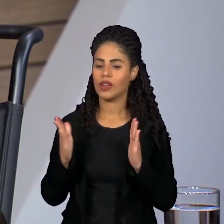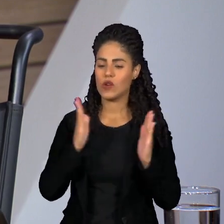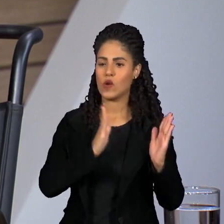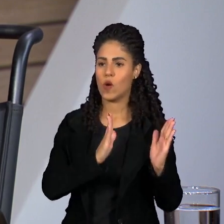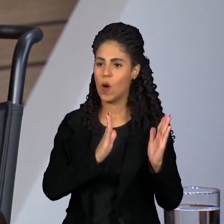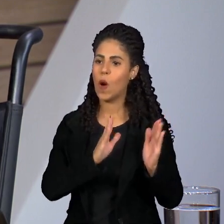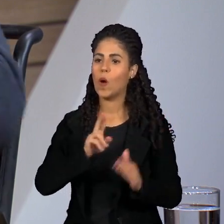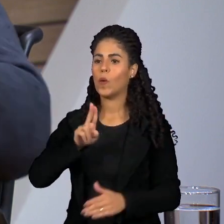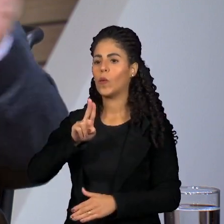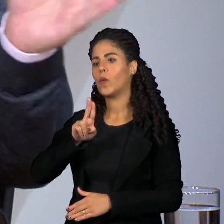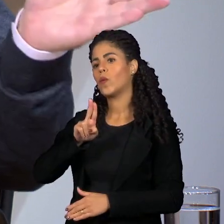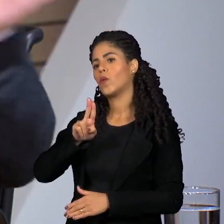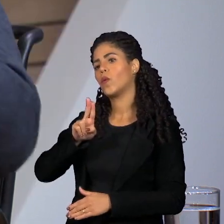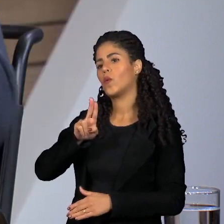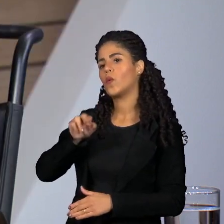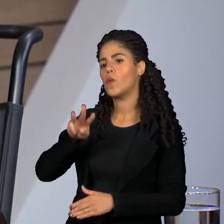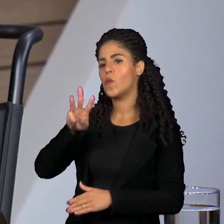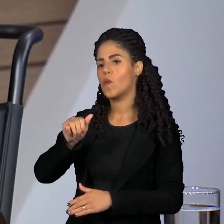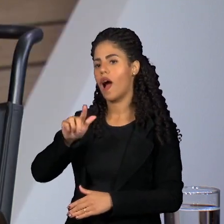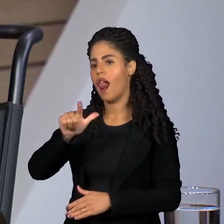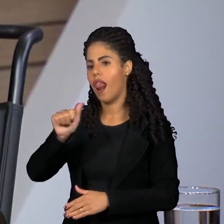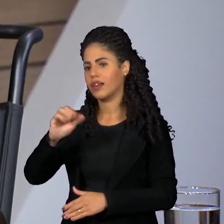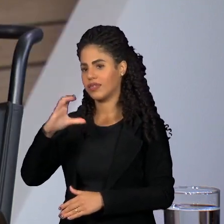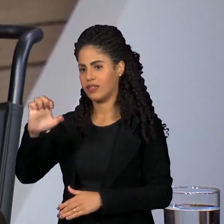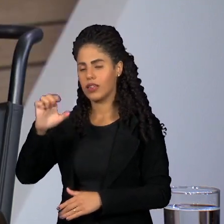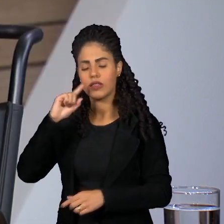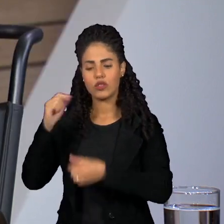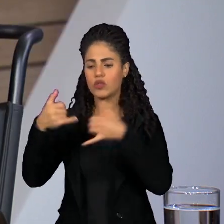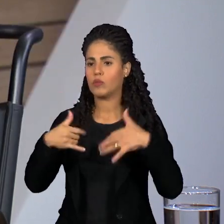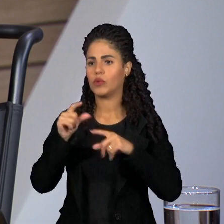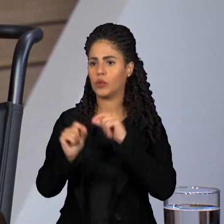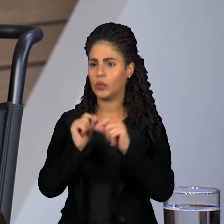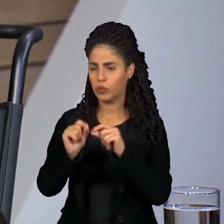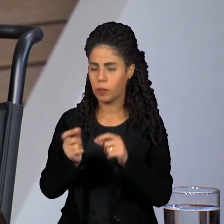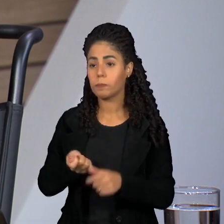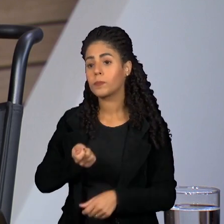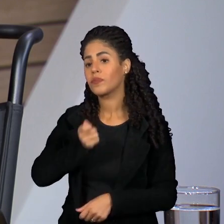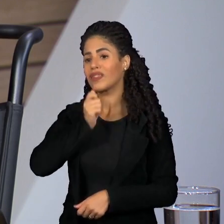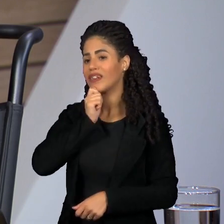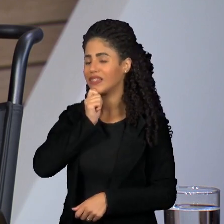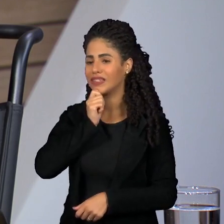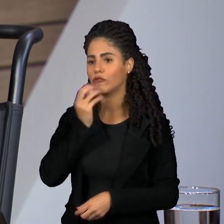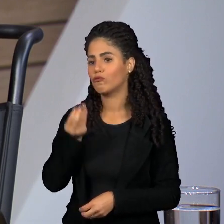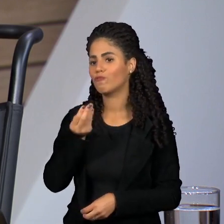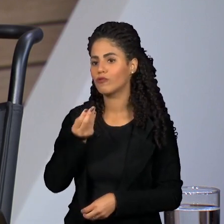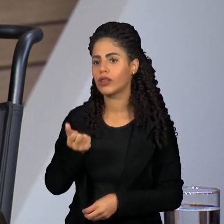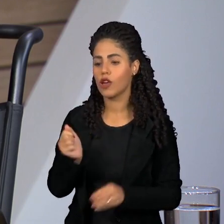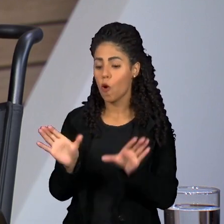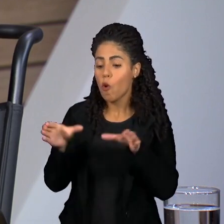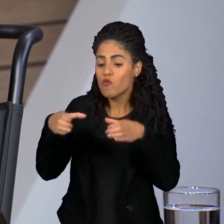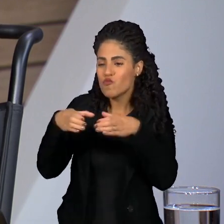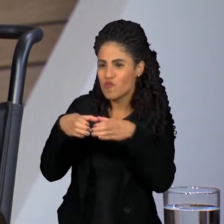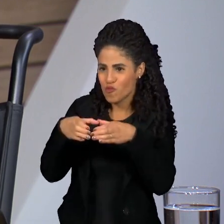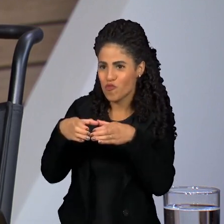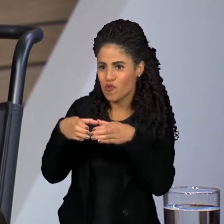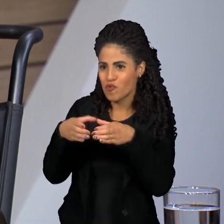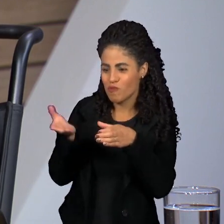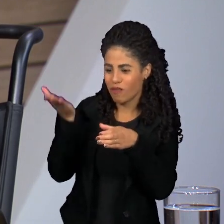Wallace pontuou e Rafael também, ela ainda era um